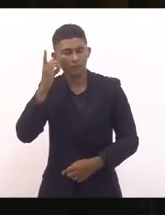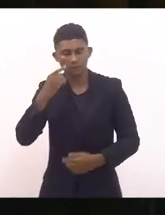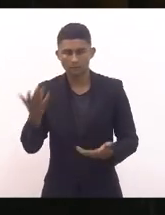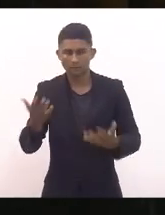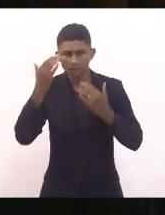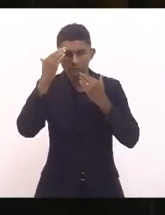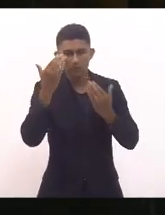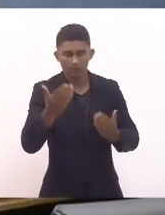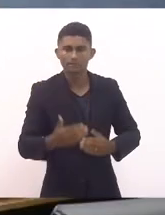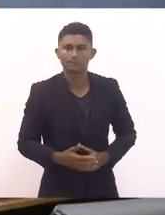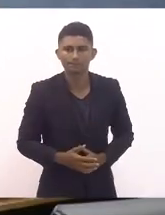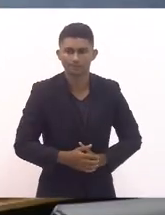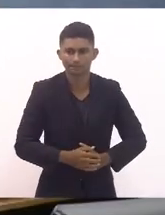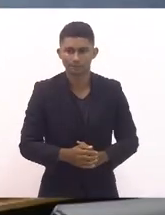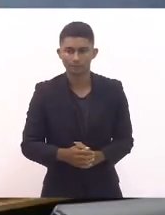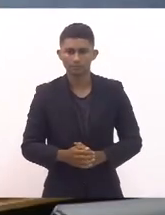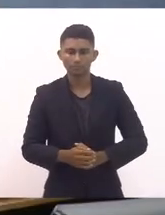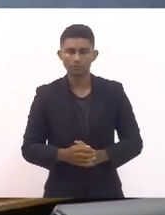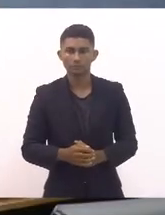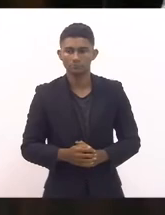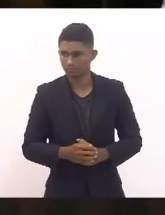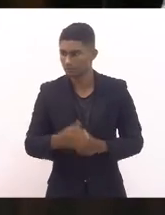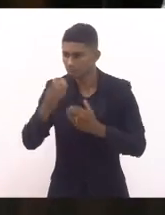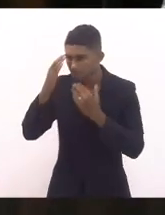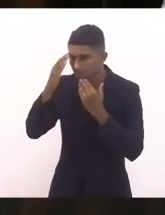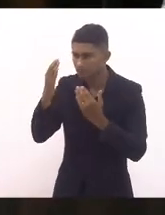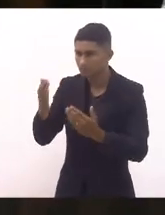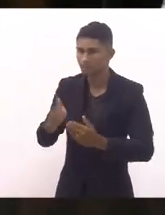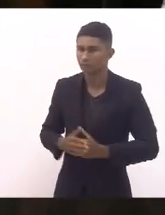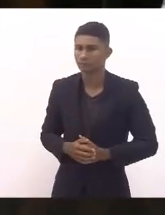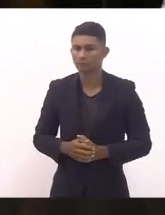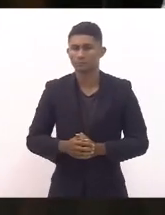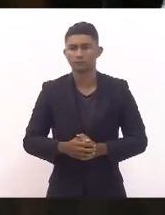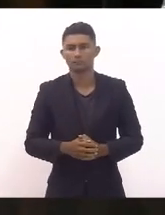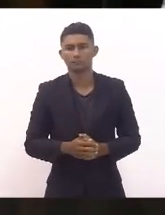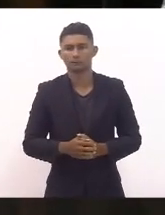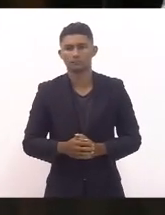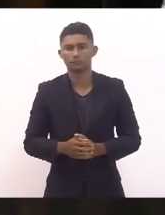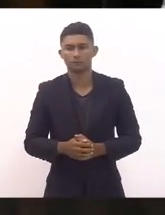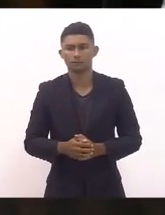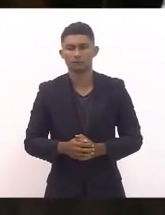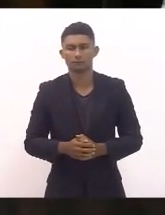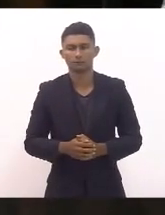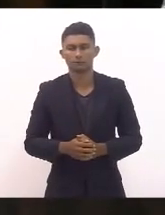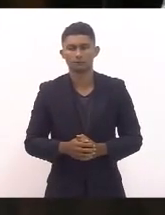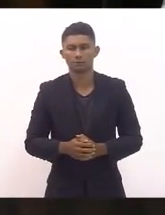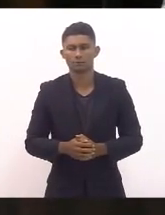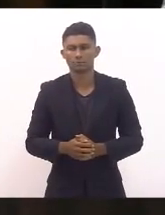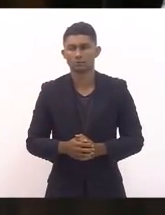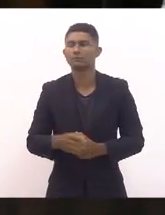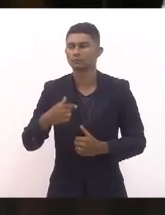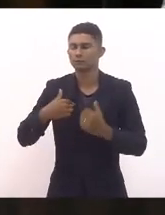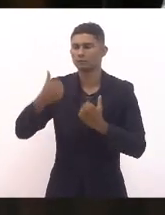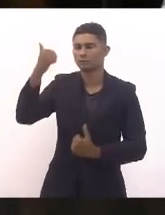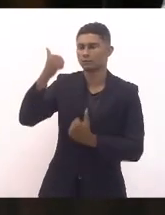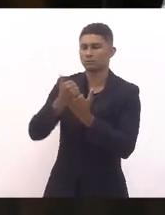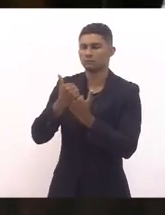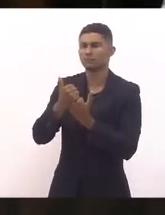Obrigado, presidente. Obrigada, deputada Alana. Conte com o meu apoio